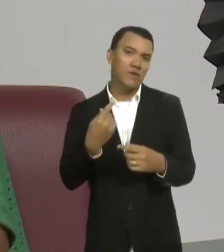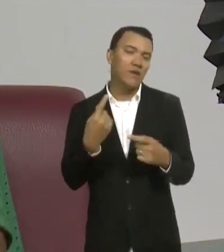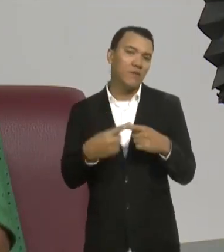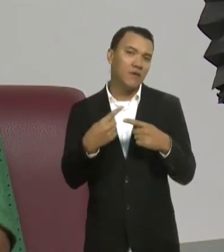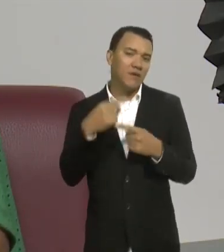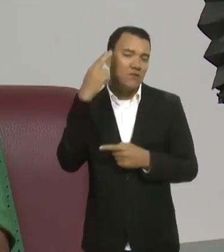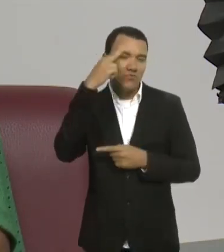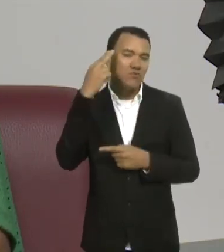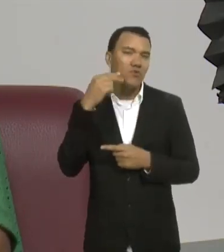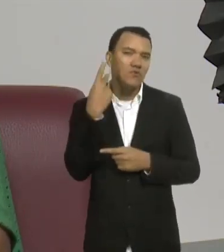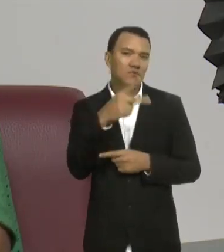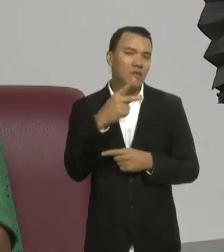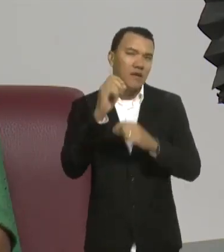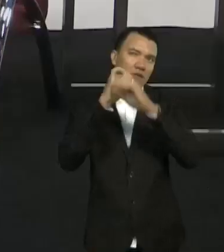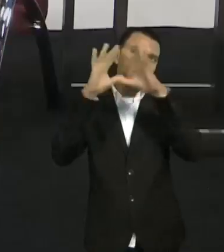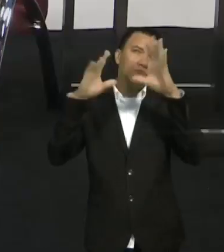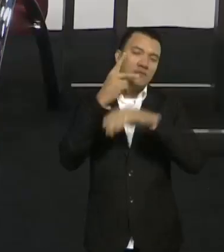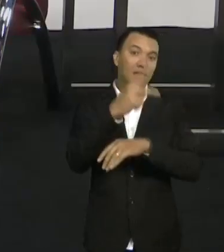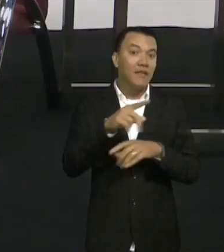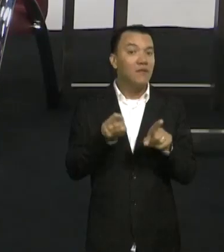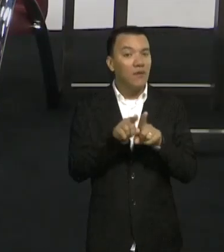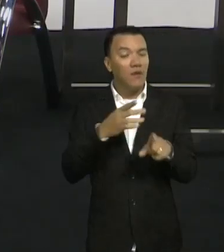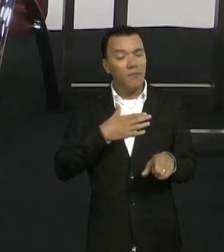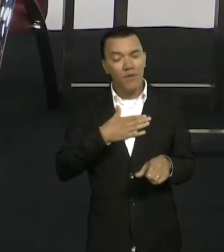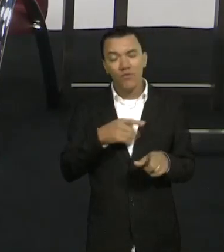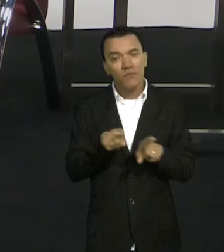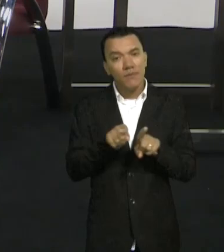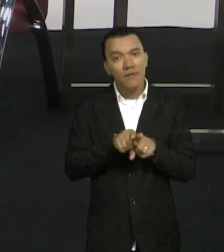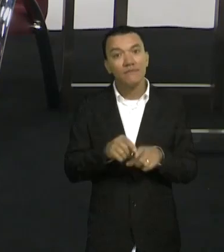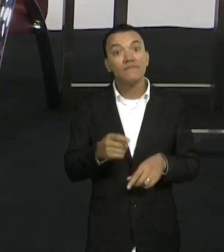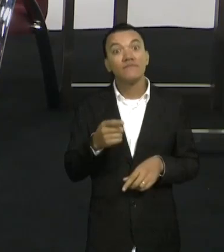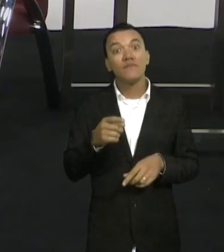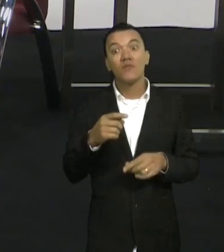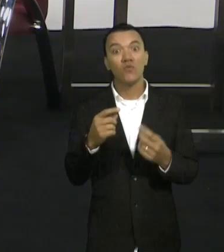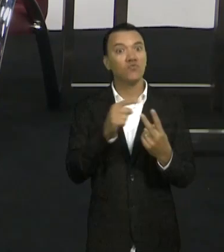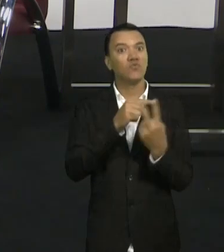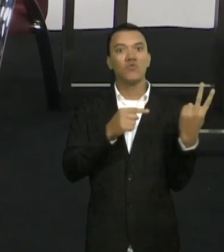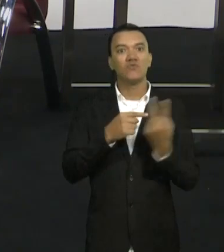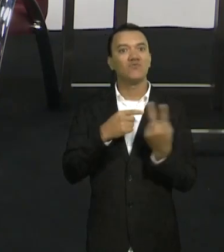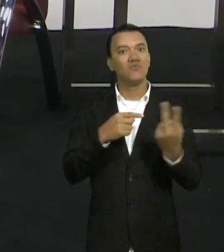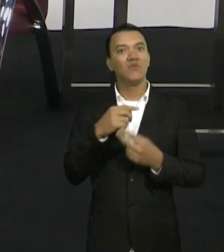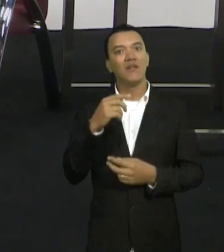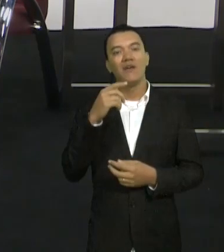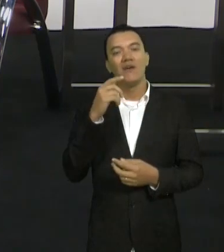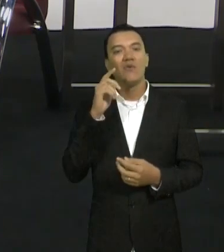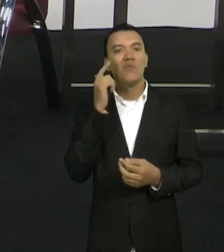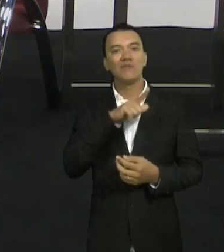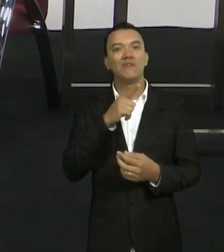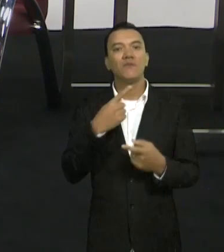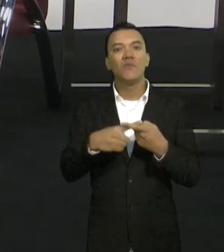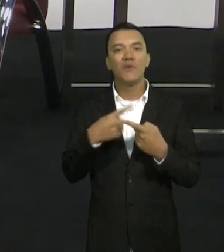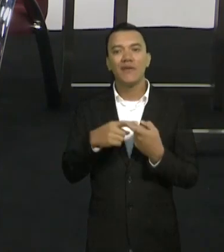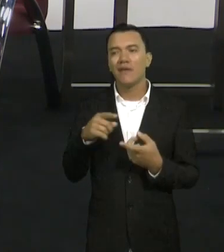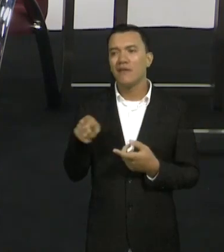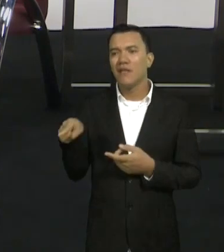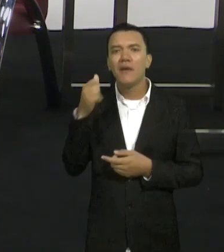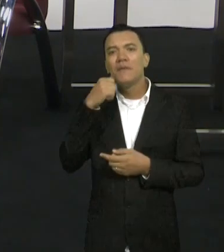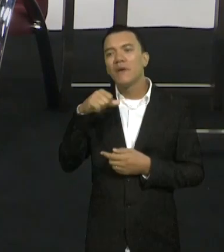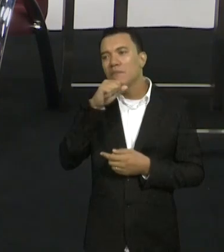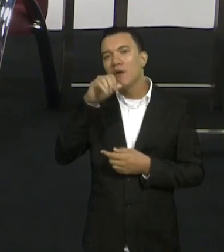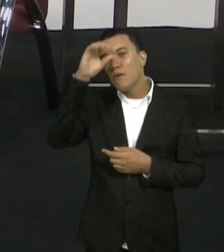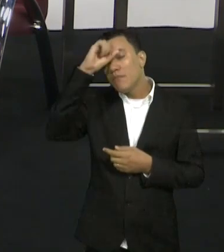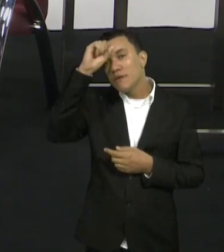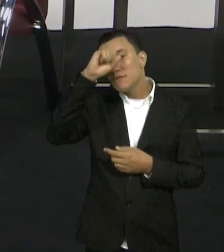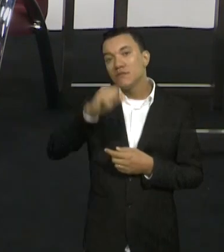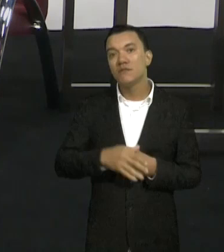e era o meu também, né? Então, nós conseguimos, porque eu aprendi tudo com ela. E hoje o